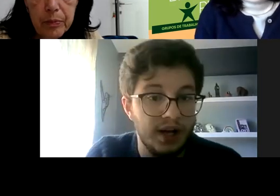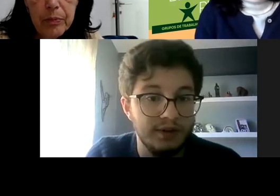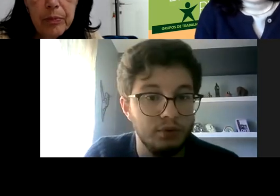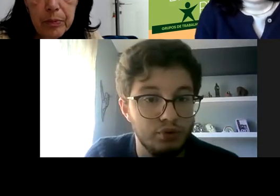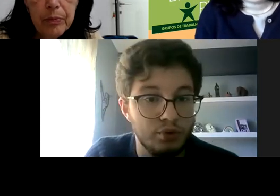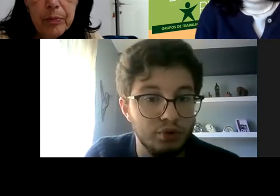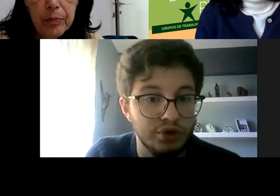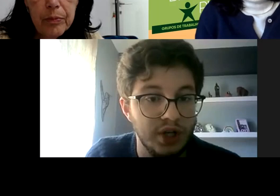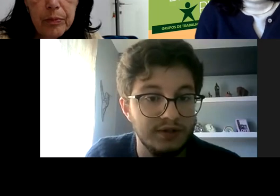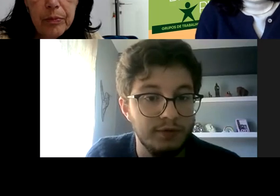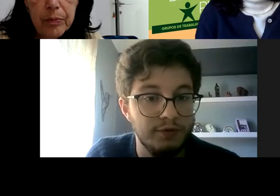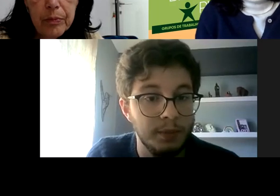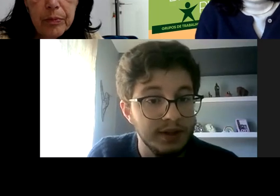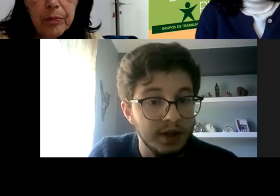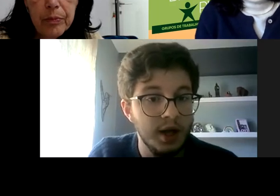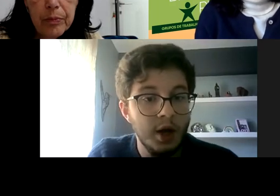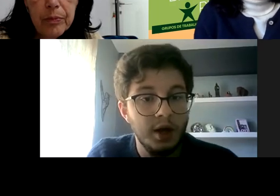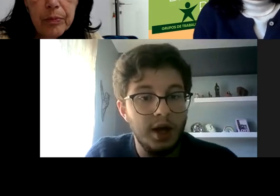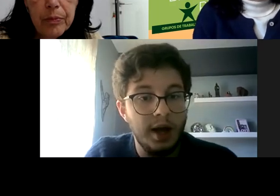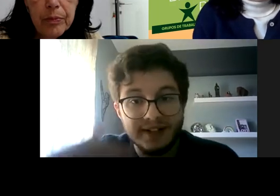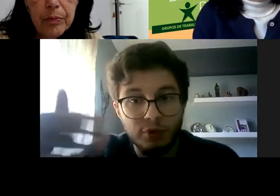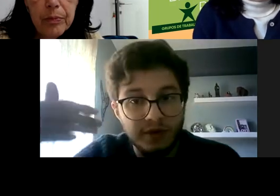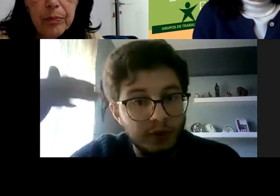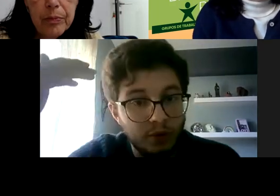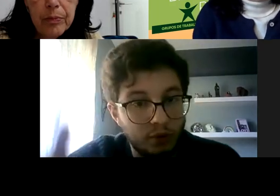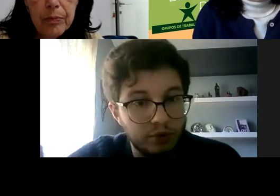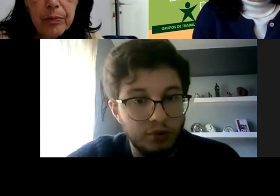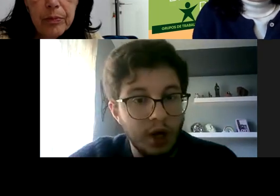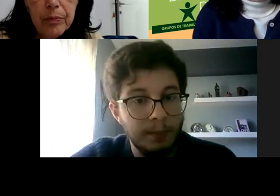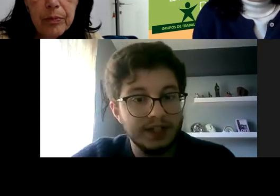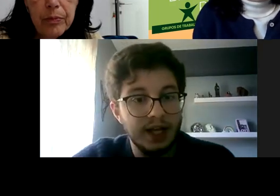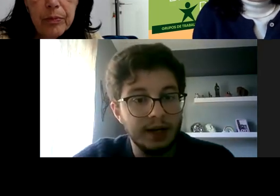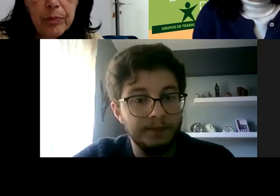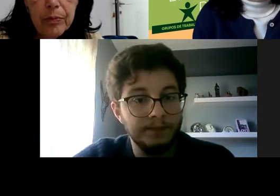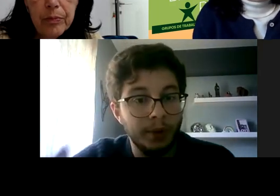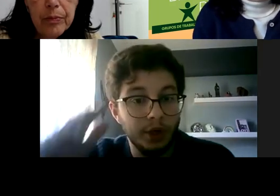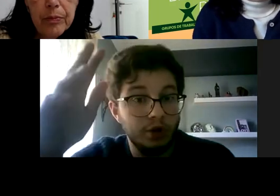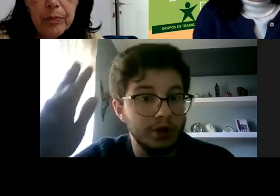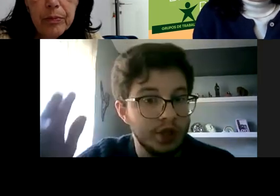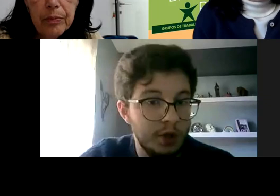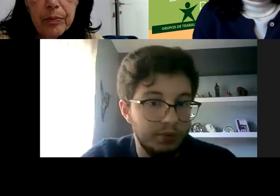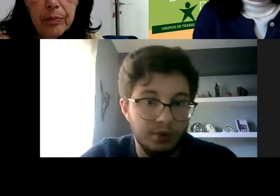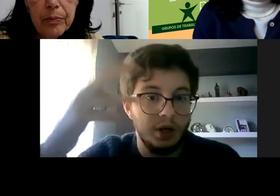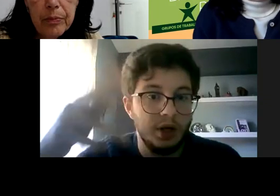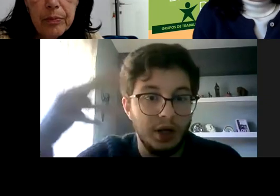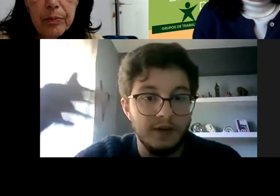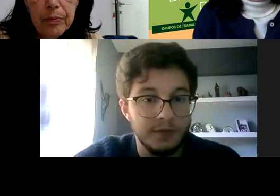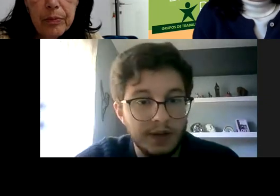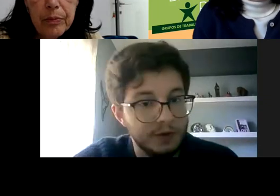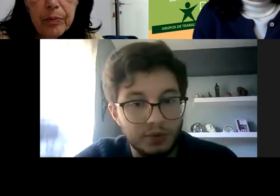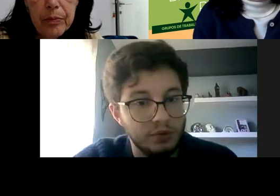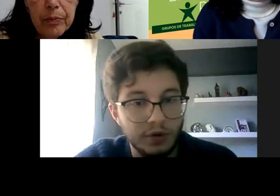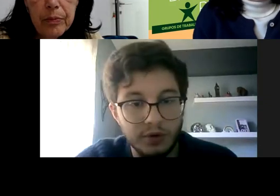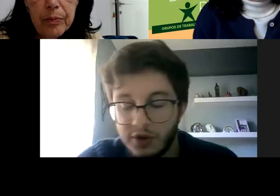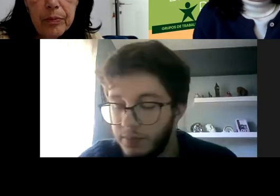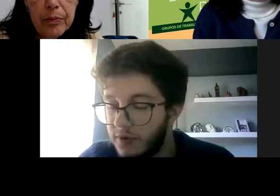que é o caso dos cursos associados à informática. Parte do princípio que o curso vai estar obrigatoriamente cheio, porque cada vez mais